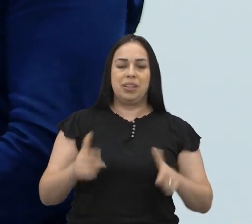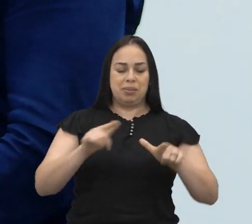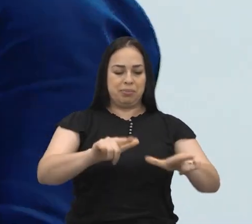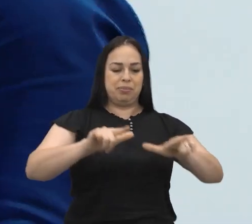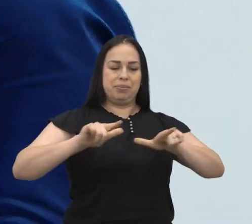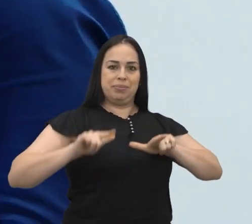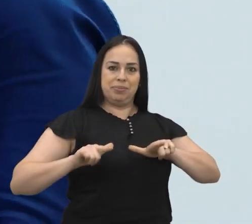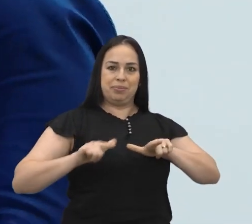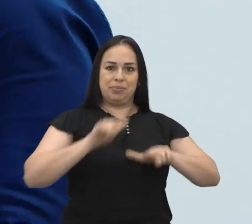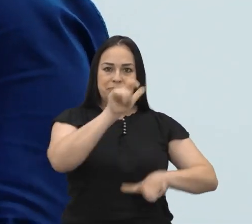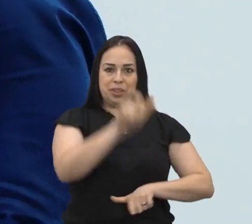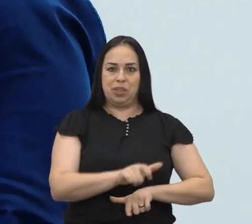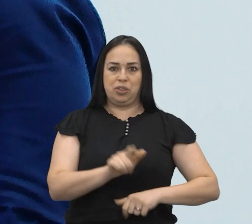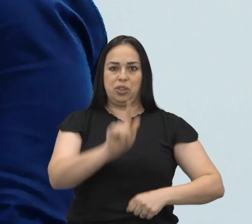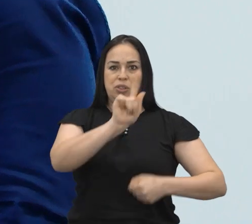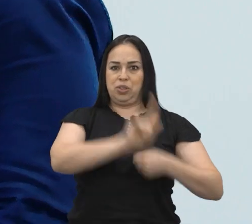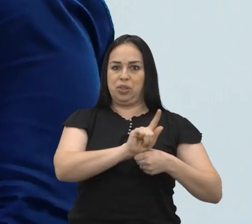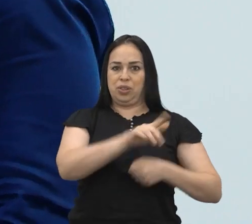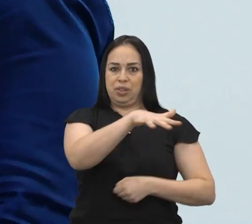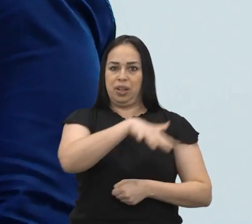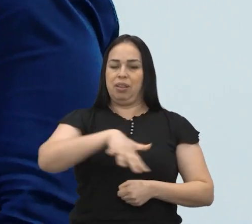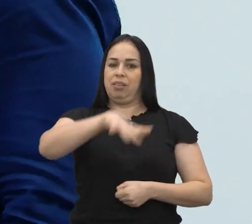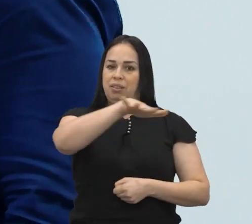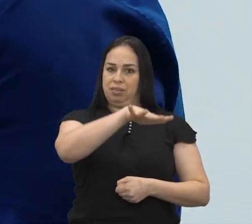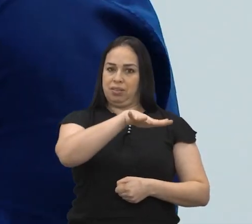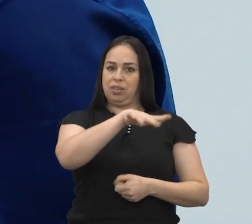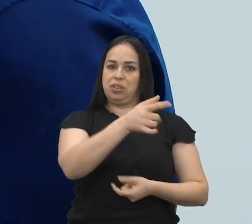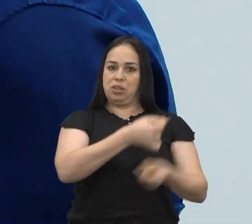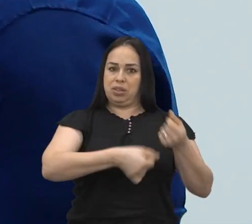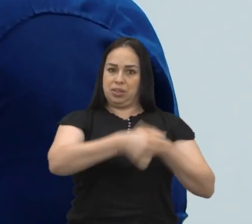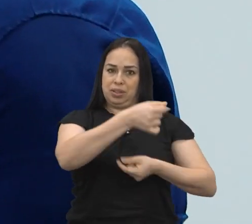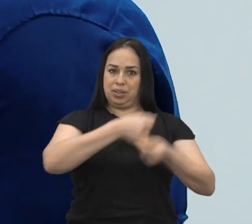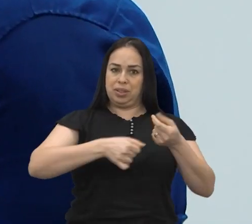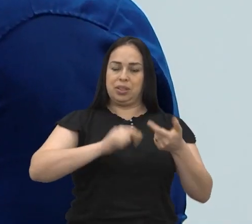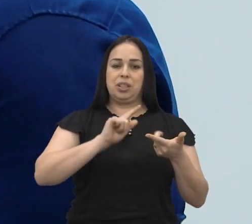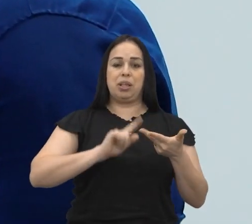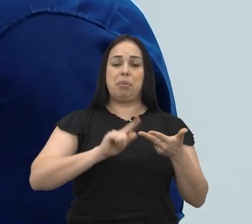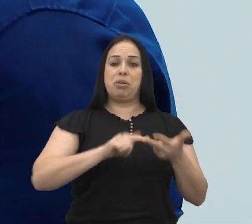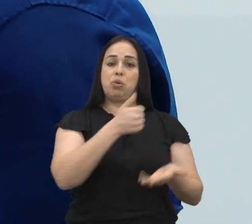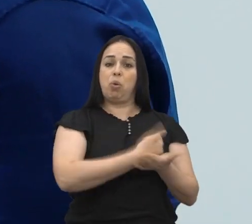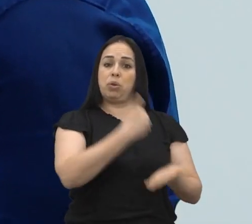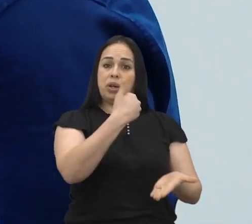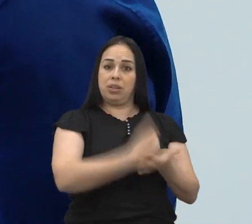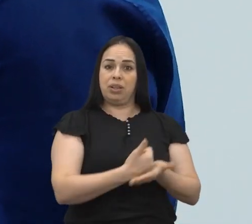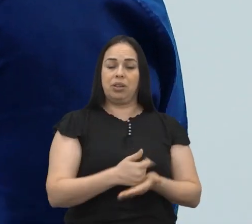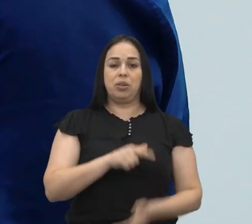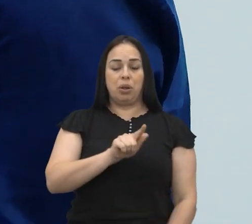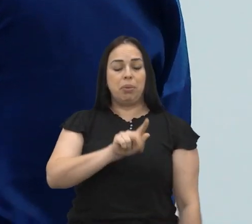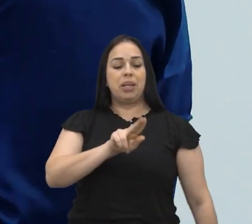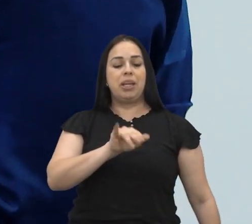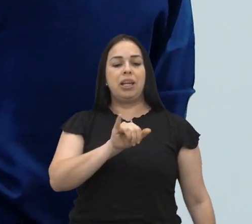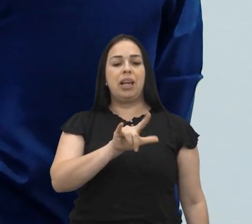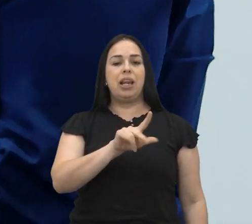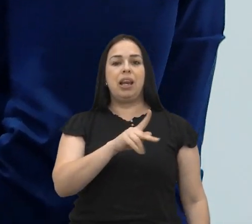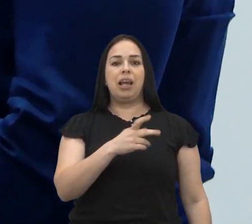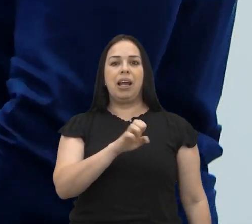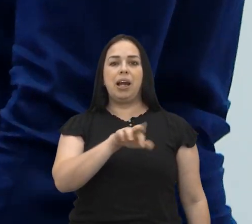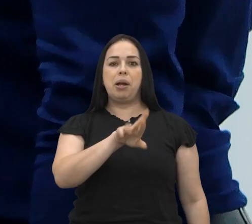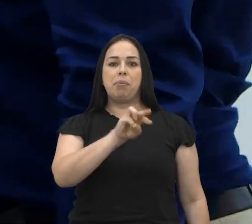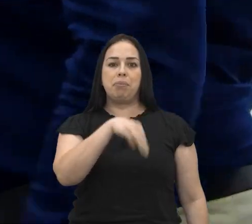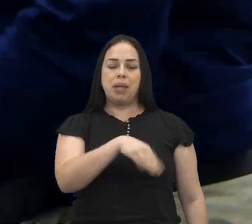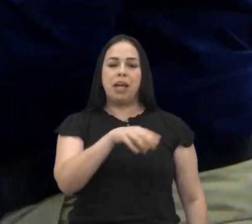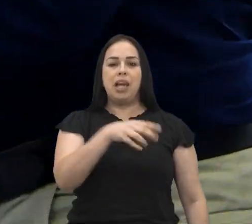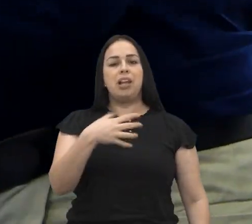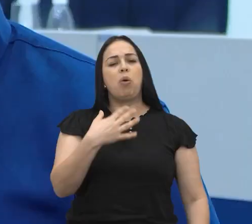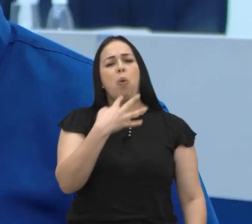Gestão, Finanças e Contratações da Câmara, Guilherme Rodrigues. Ele conhece bem o sentimento. Também é um dos servidores que completa